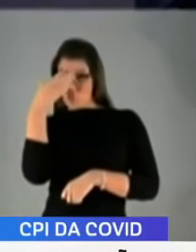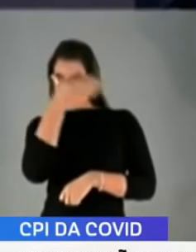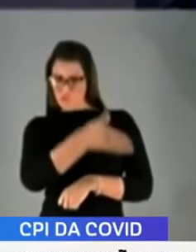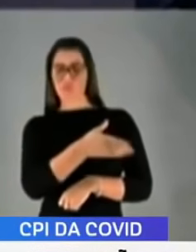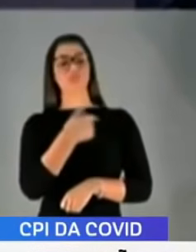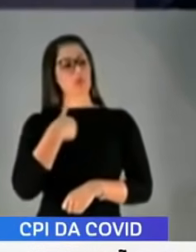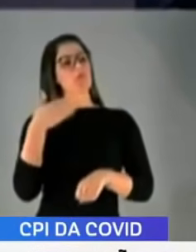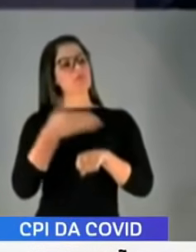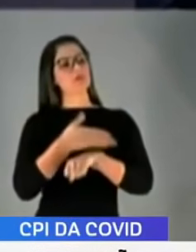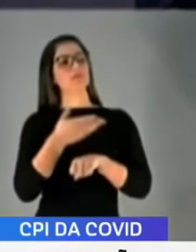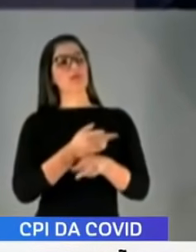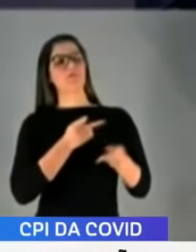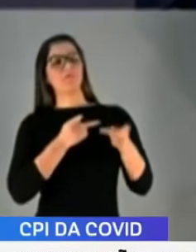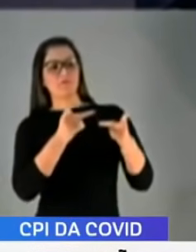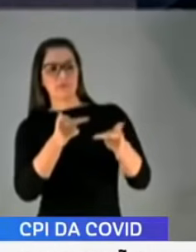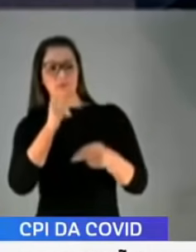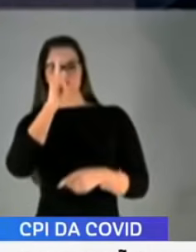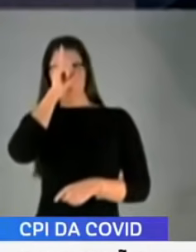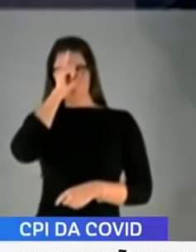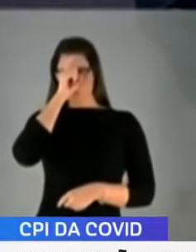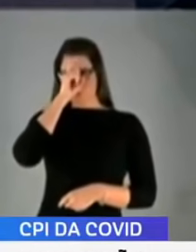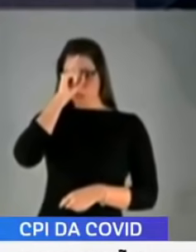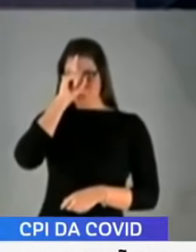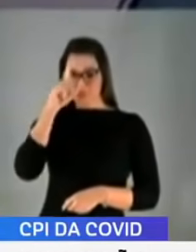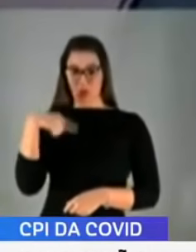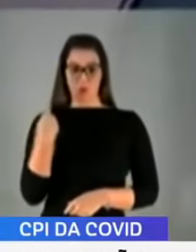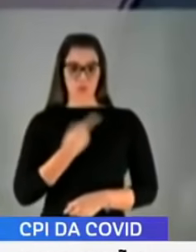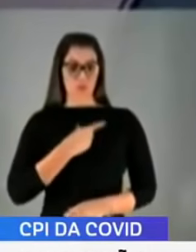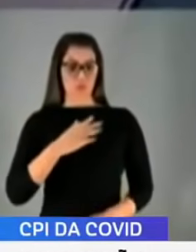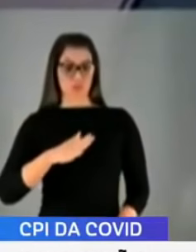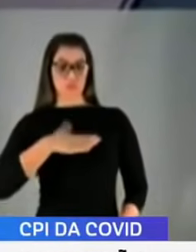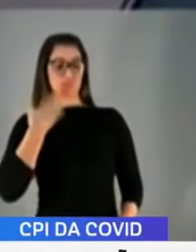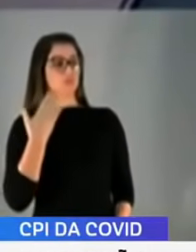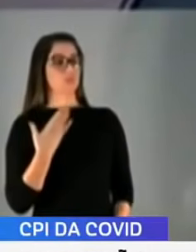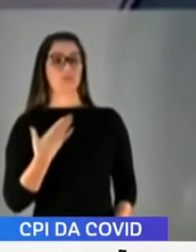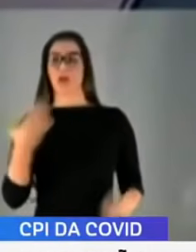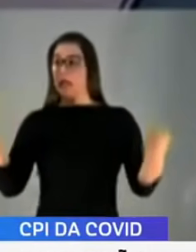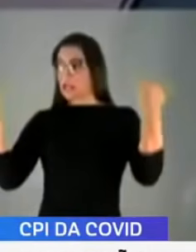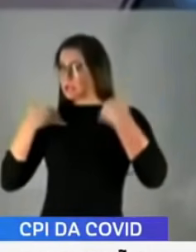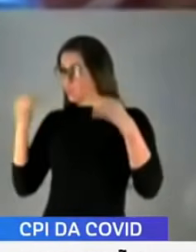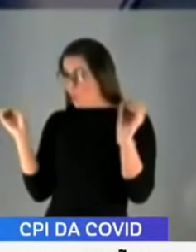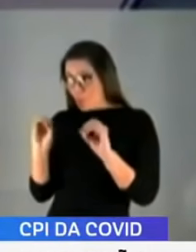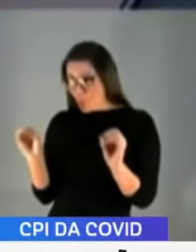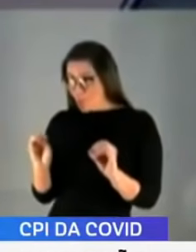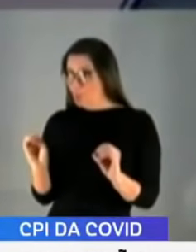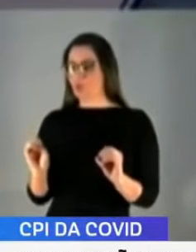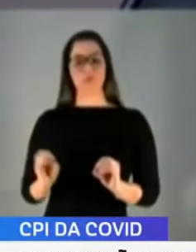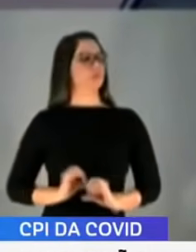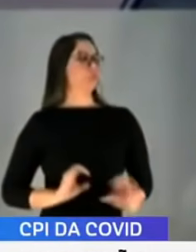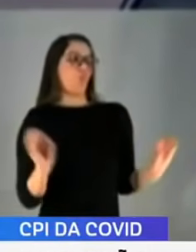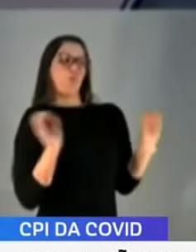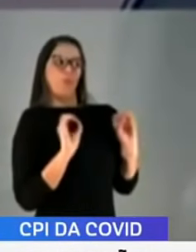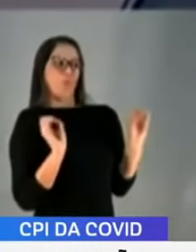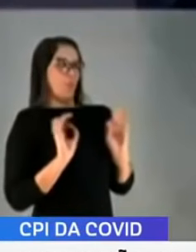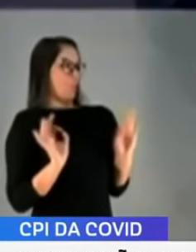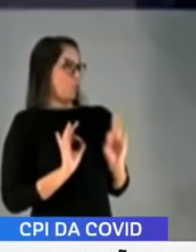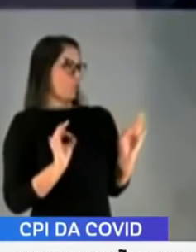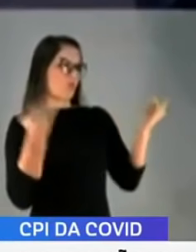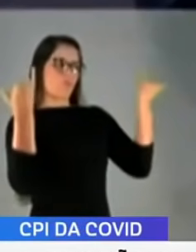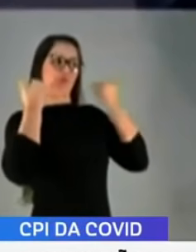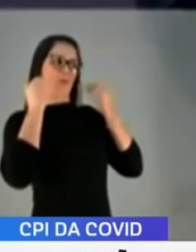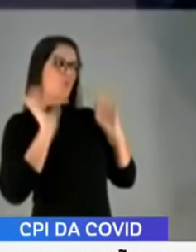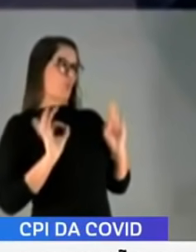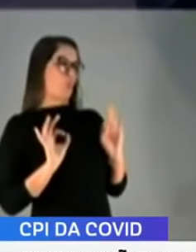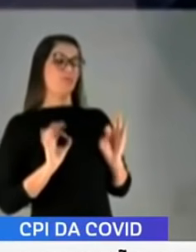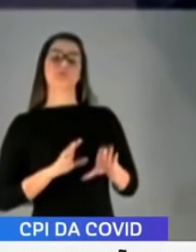aos hospitais onde foi o nosso grande choque. Não recebeu informações? Nenhuma informação durante o período em que eu me encontrava lá. Não recebeu informações.